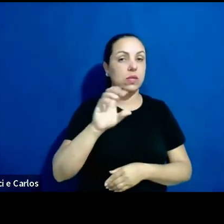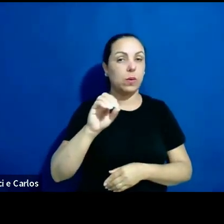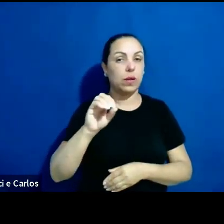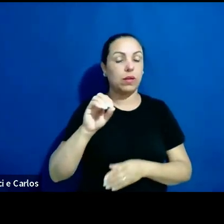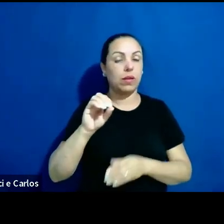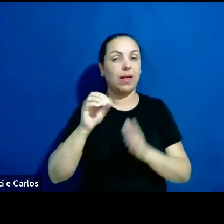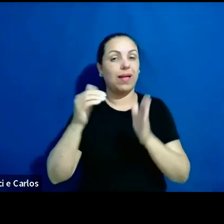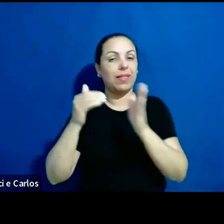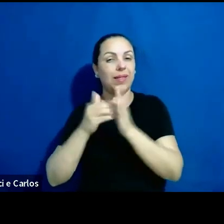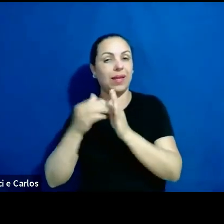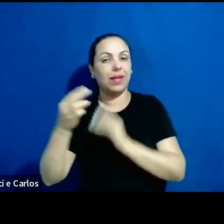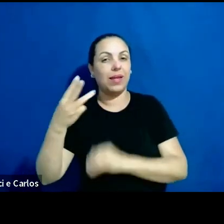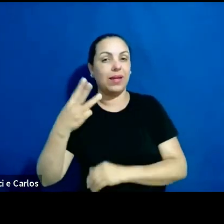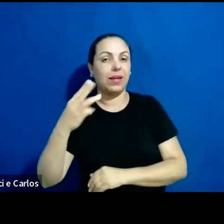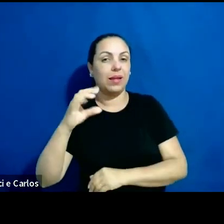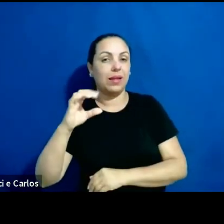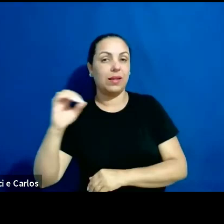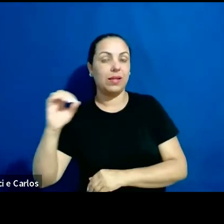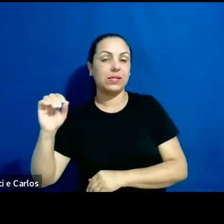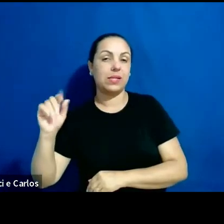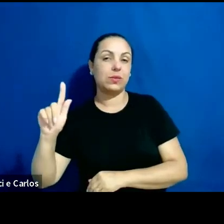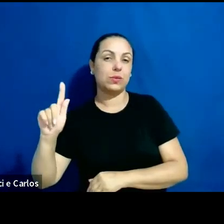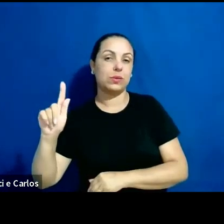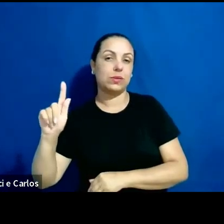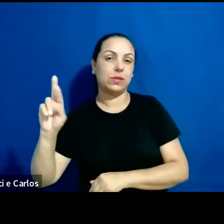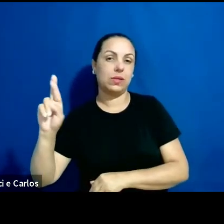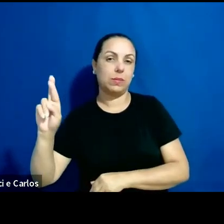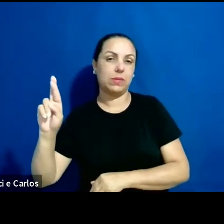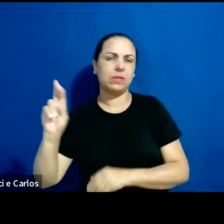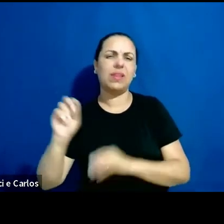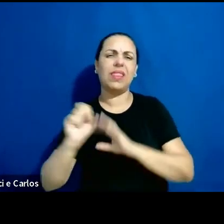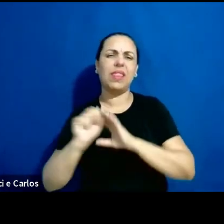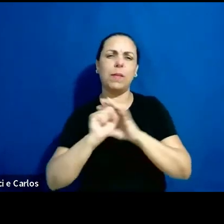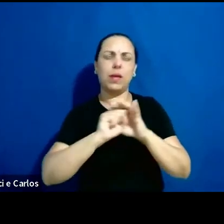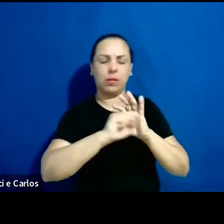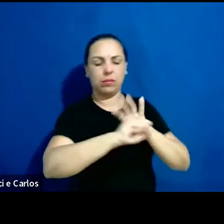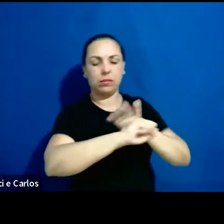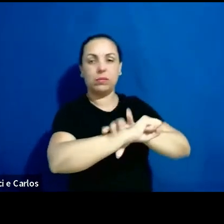Qual é o tamanho? Tamanho do seu punho.